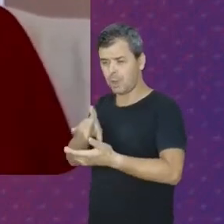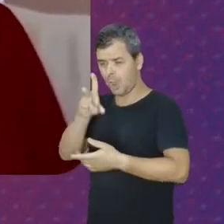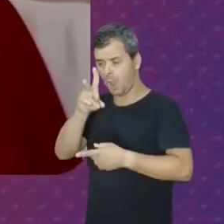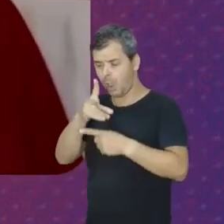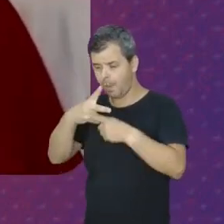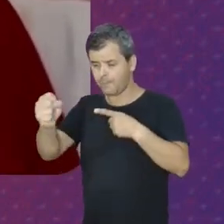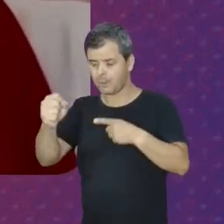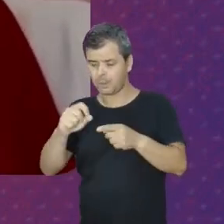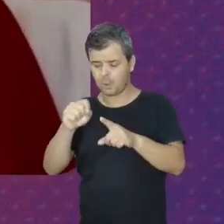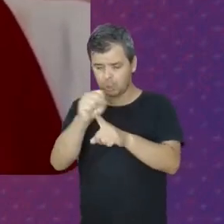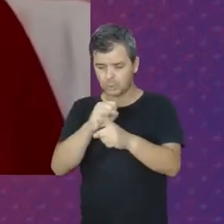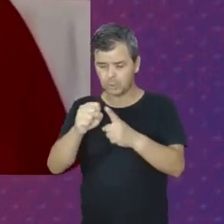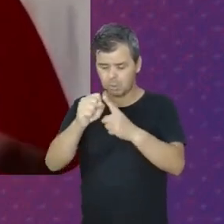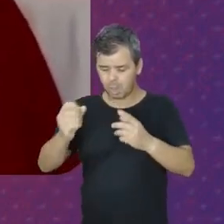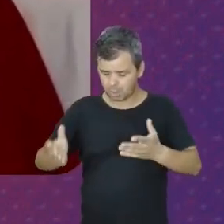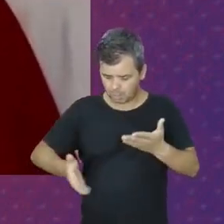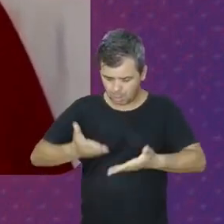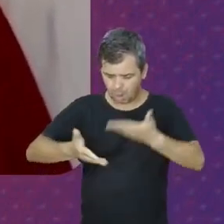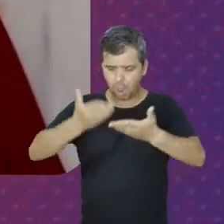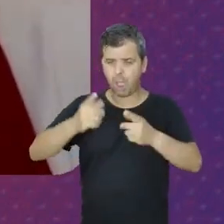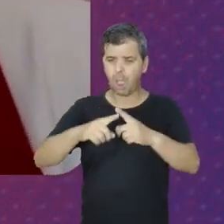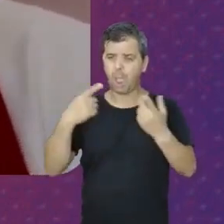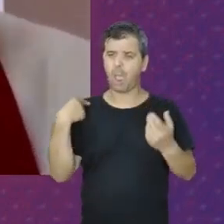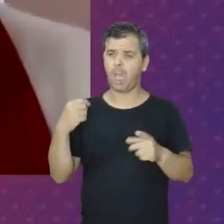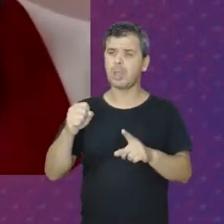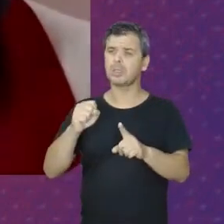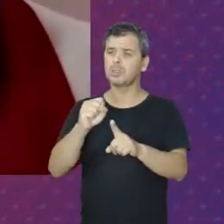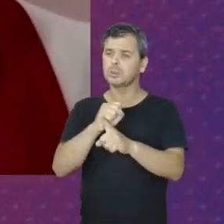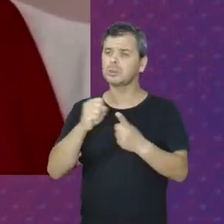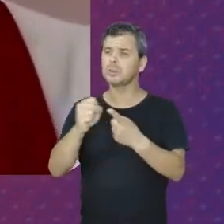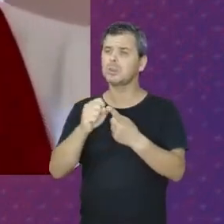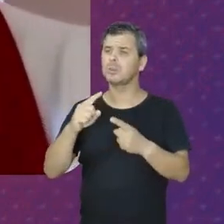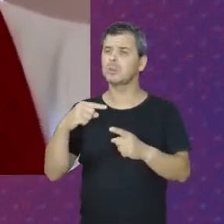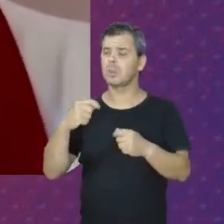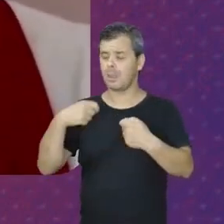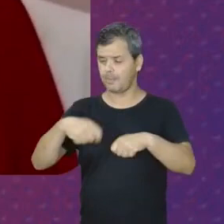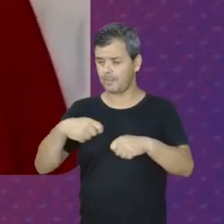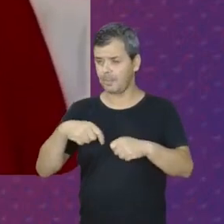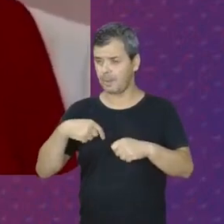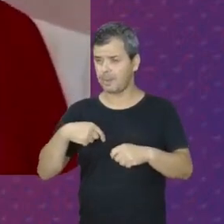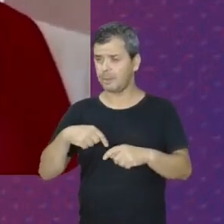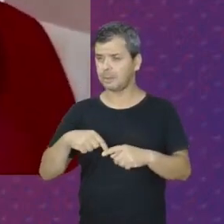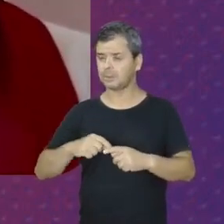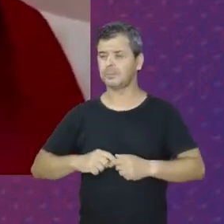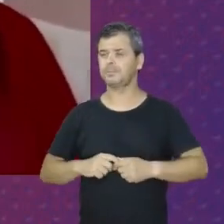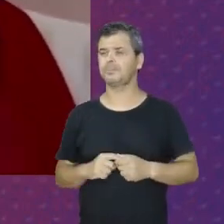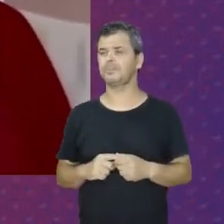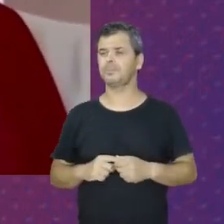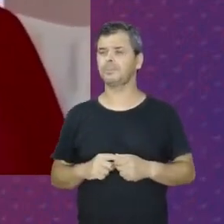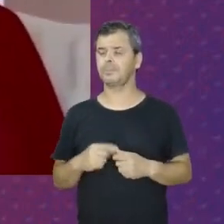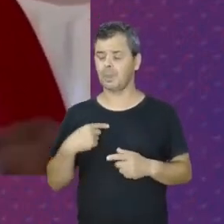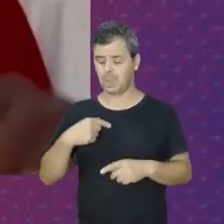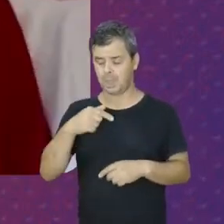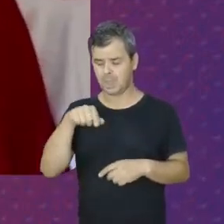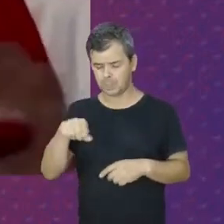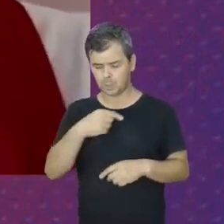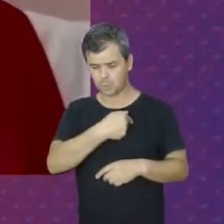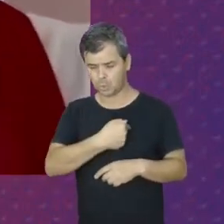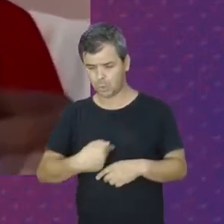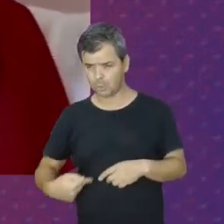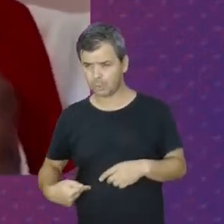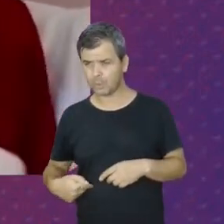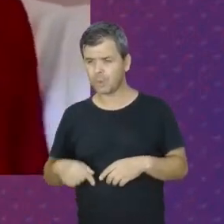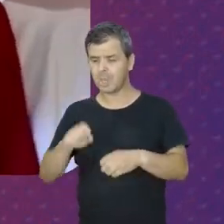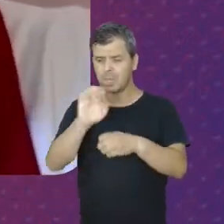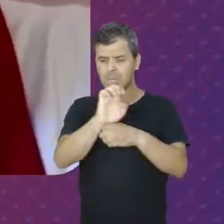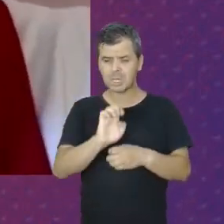uma sociedade que prospera. Essa sociedade que prospera, ela precisa necessariamente, esse governo, esse